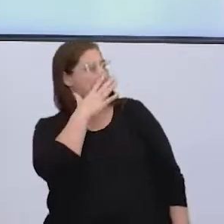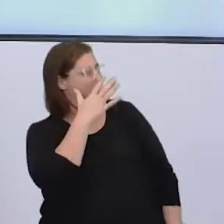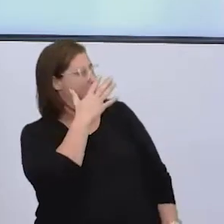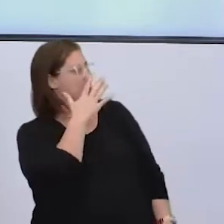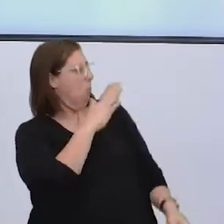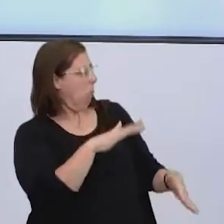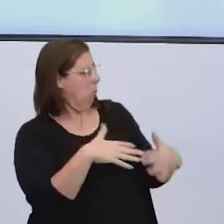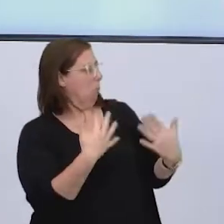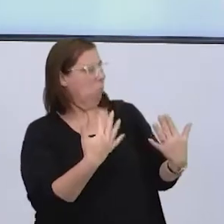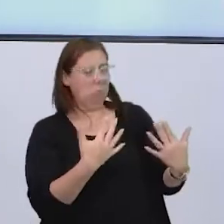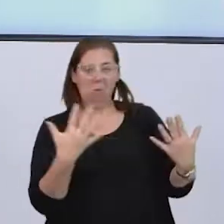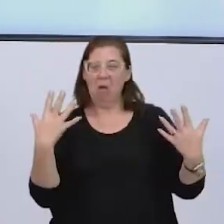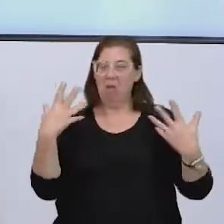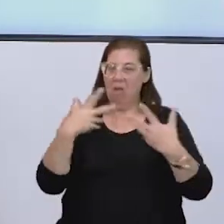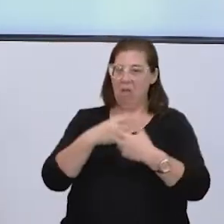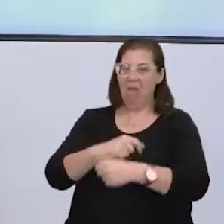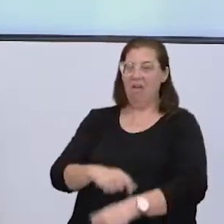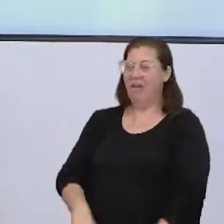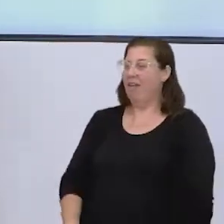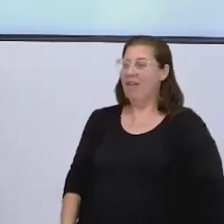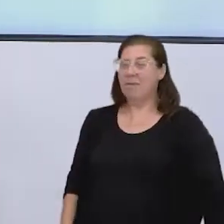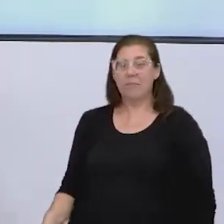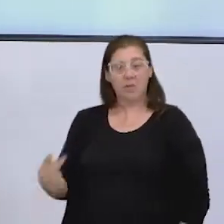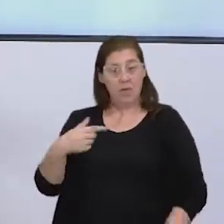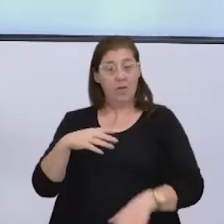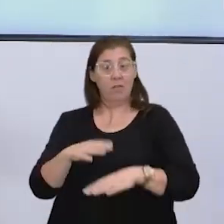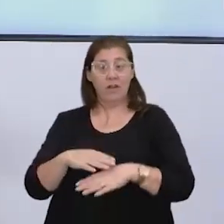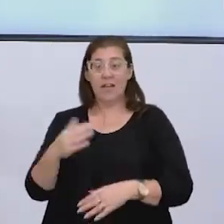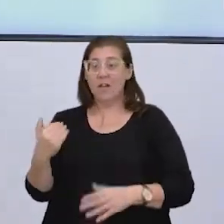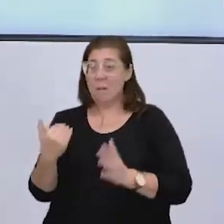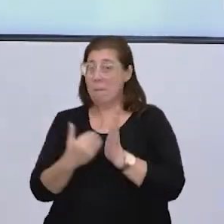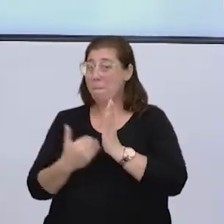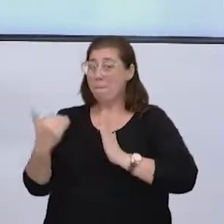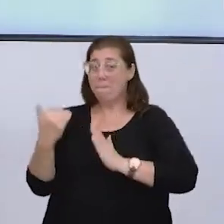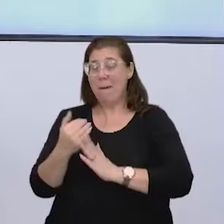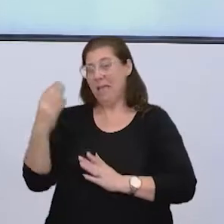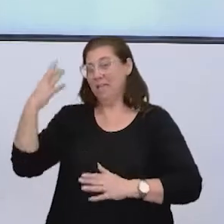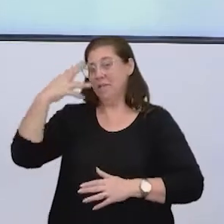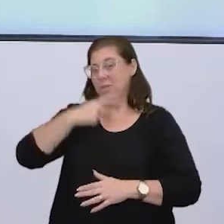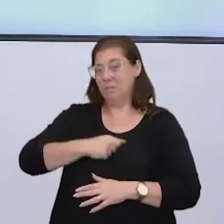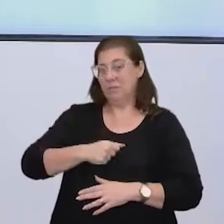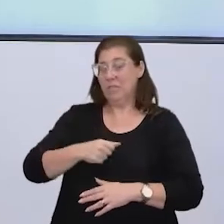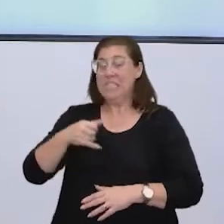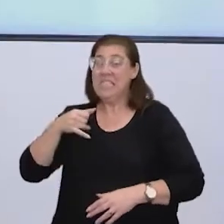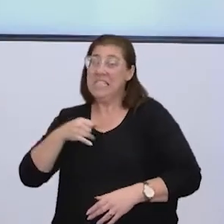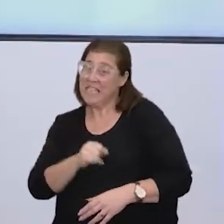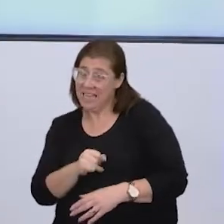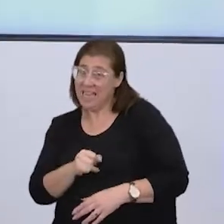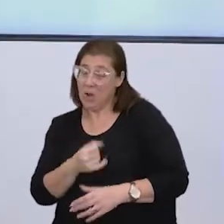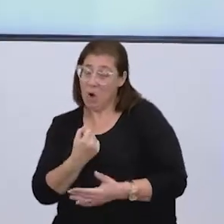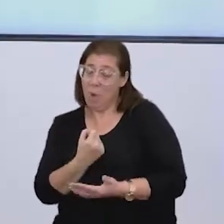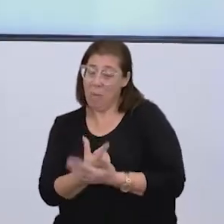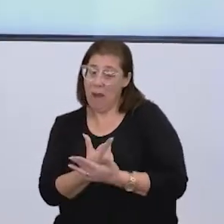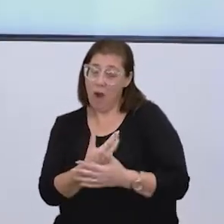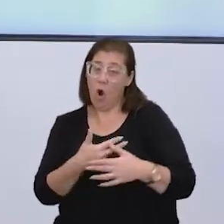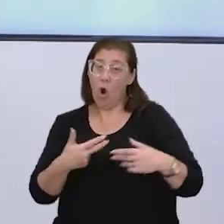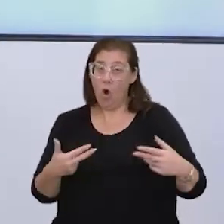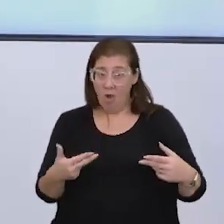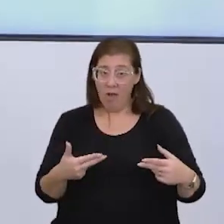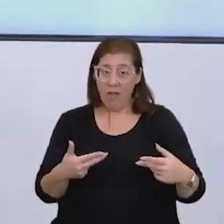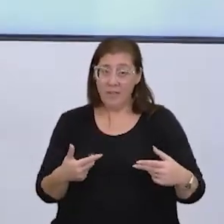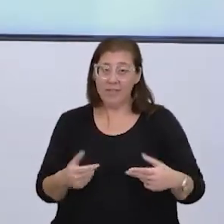Se cria uma necessidade de que, tipo, eu vou ficar mais bonita se isso vai me deixar